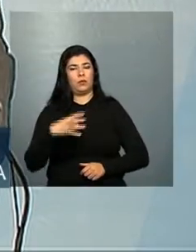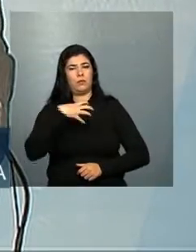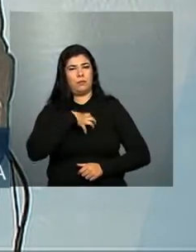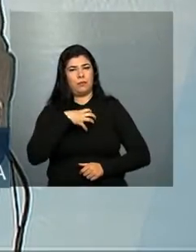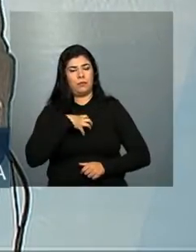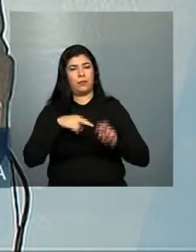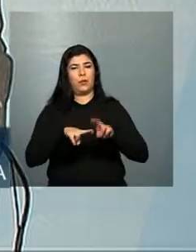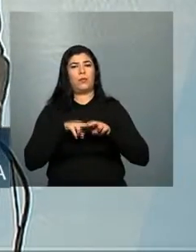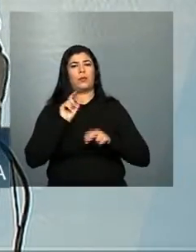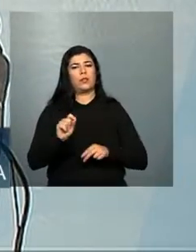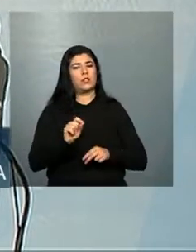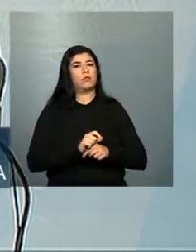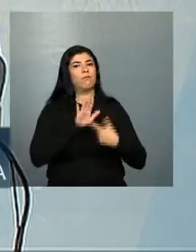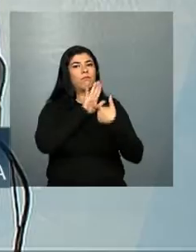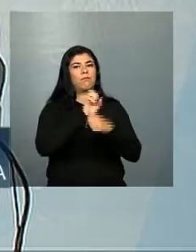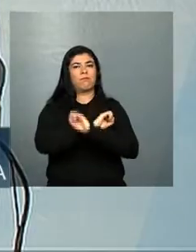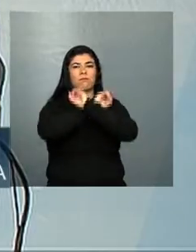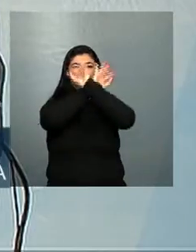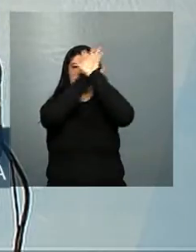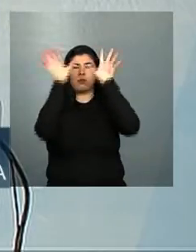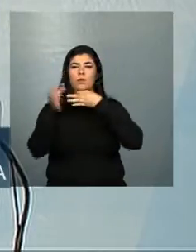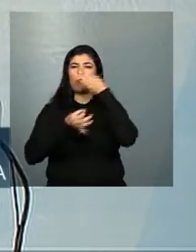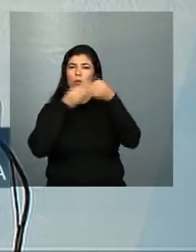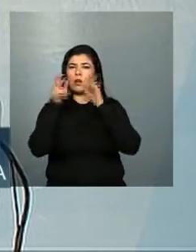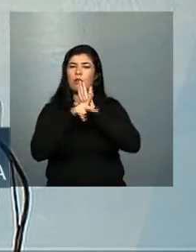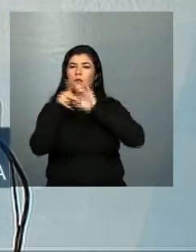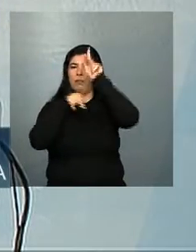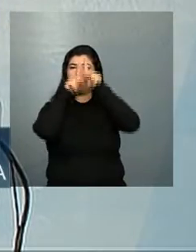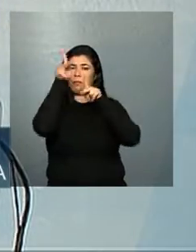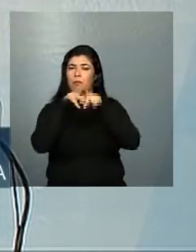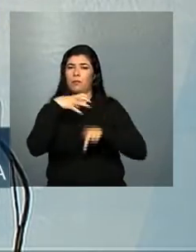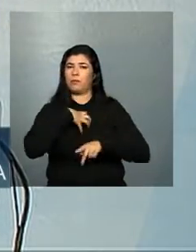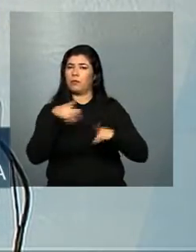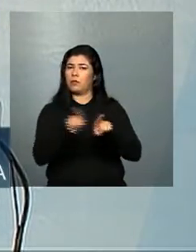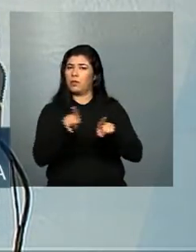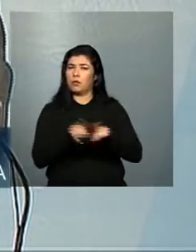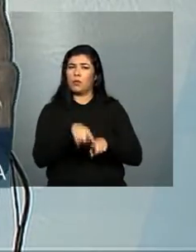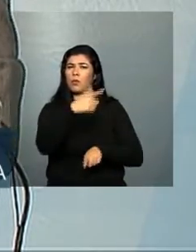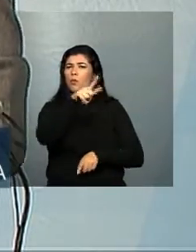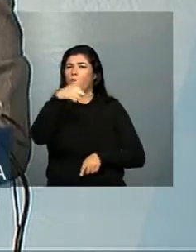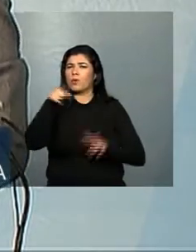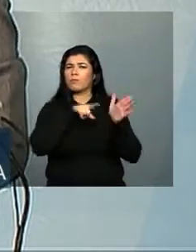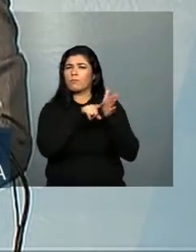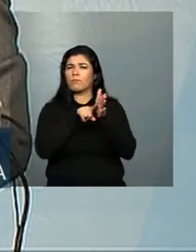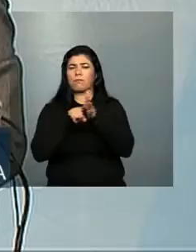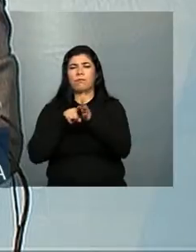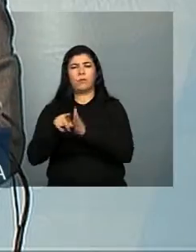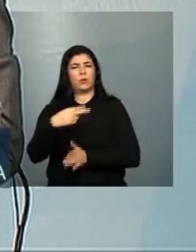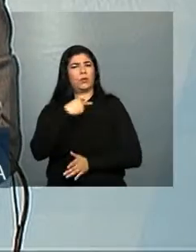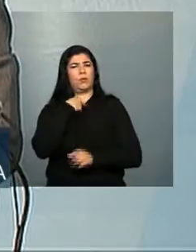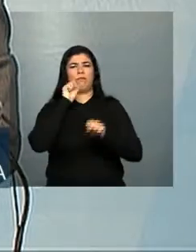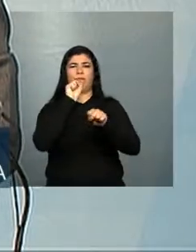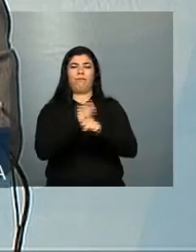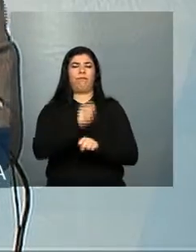Portanto, que fique muito claro a posição dos baianos. Qualquer apuração não pode paralisar